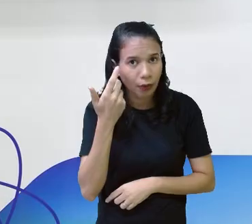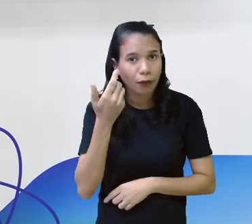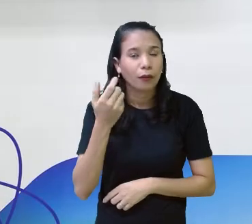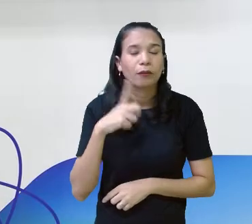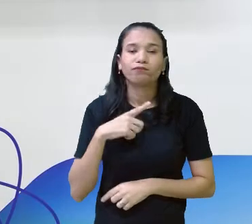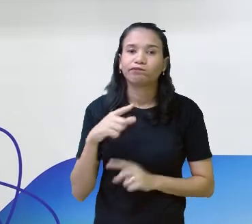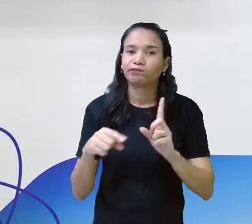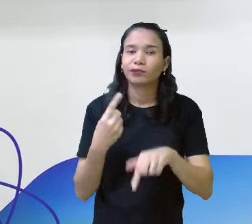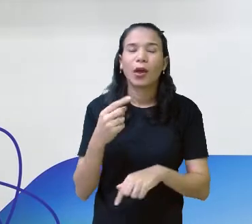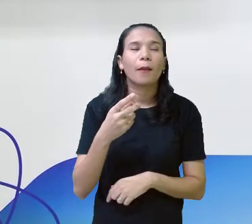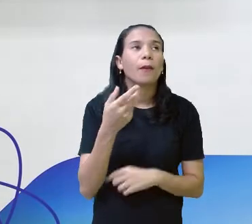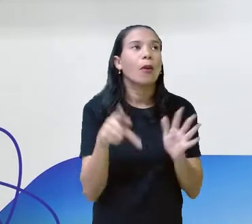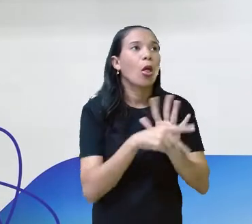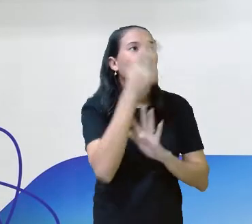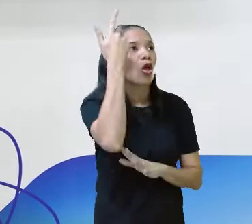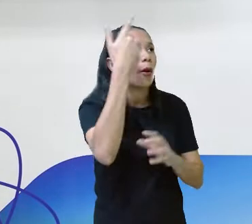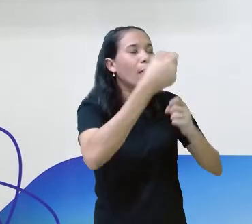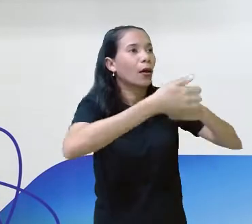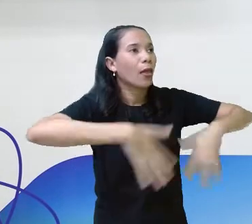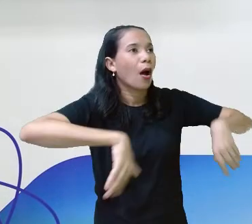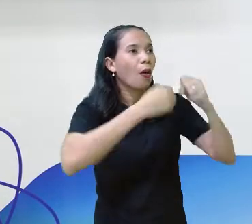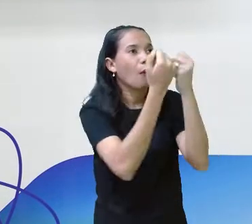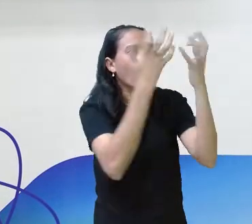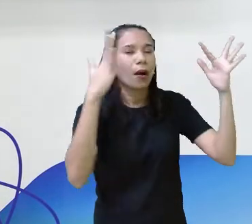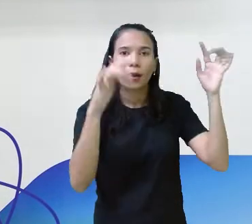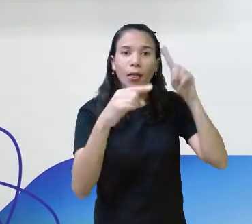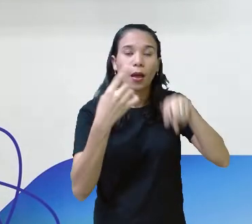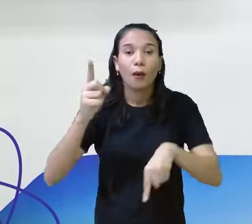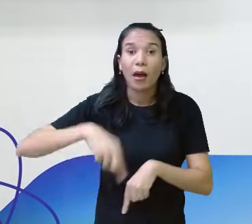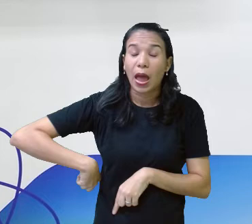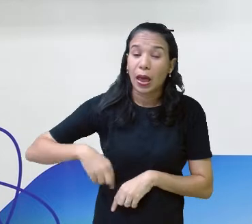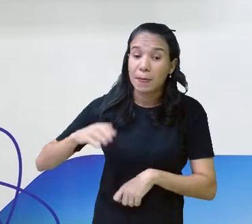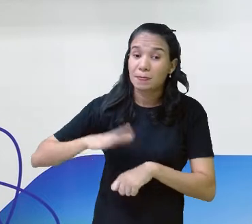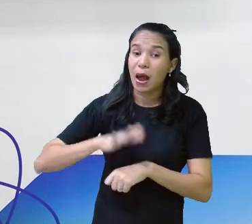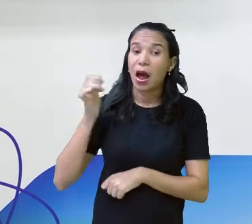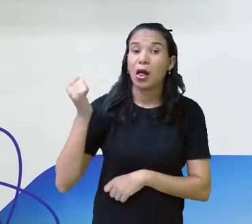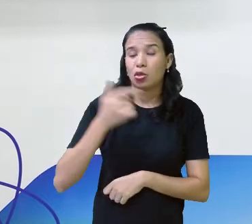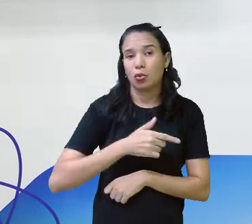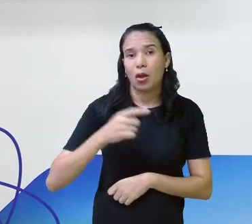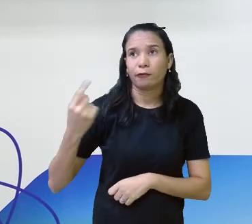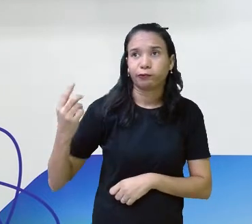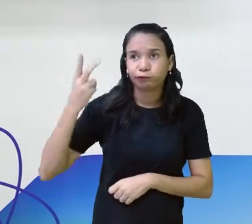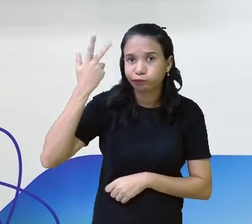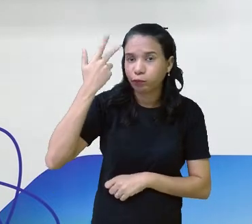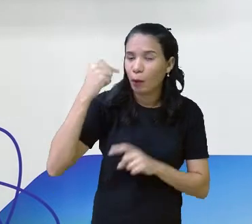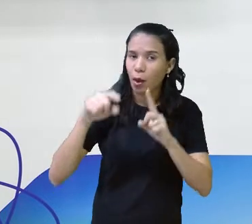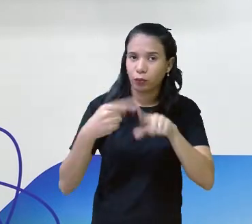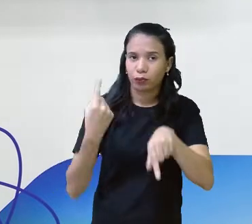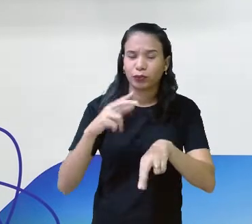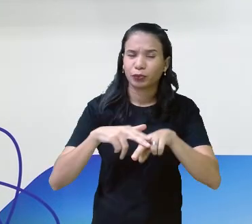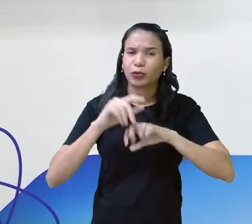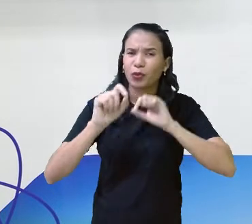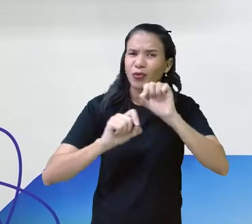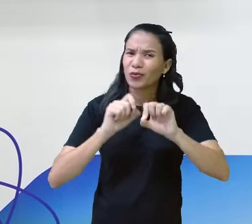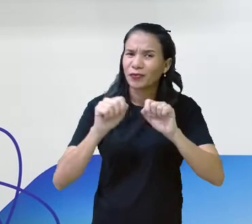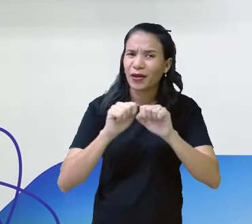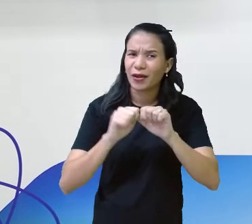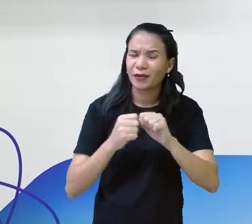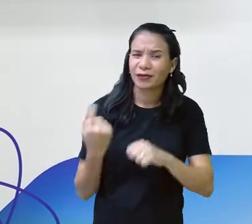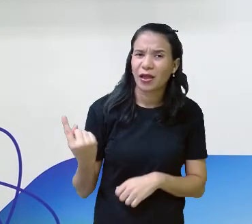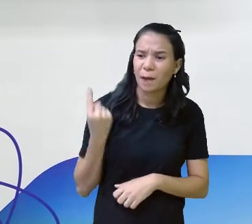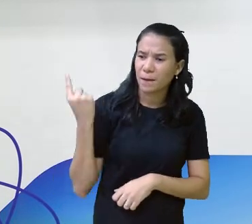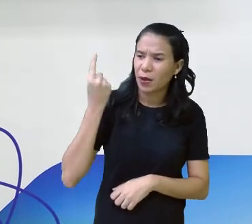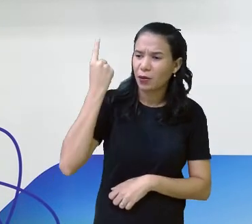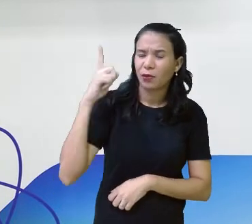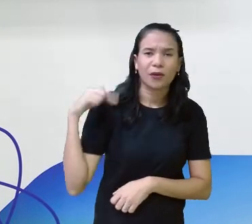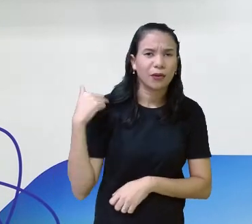aumento normal que a natureza tem no caso do sol, não. É uma coisa anormal. E vamos ver hoje na aula quem será que gera esse aumento.